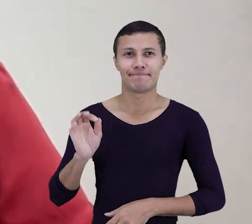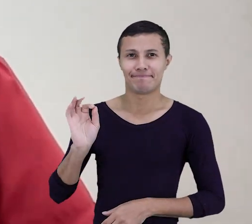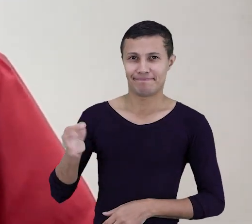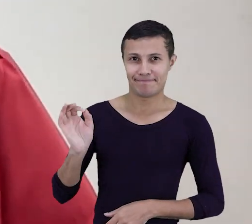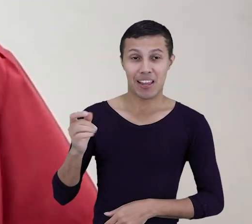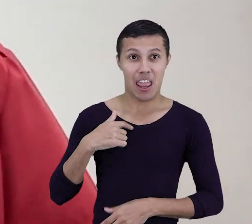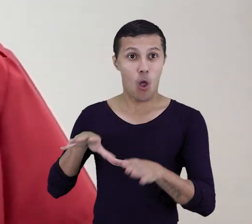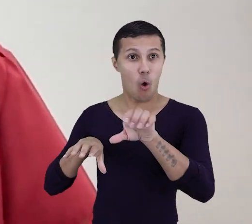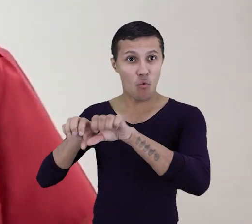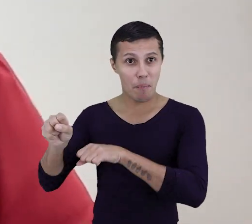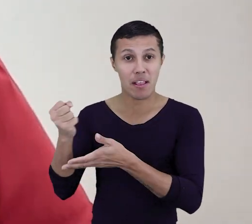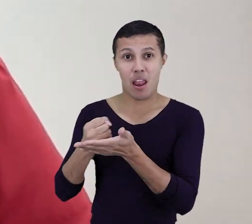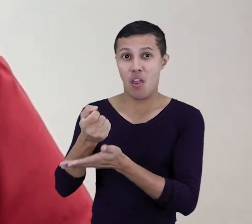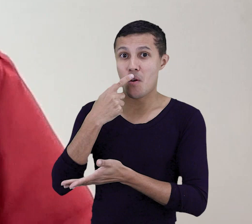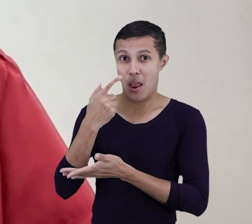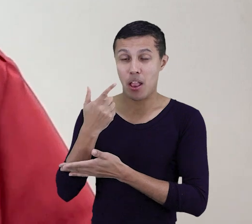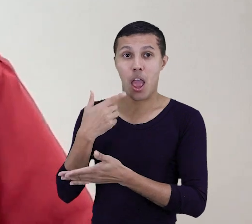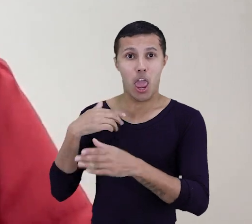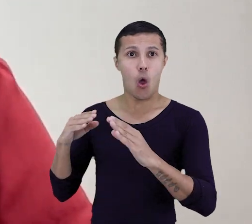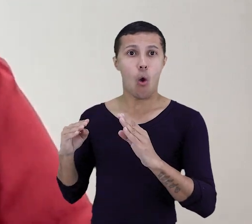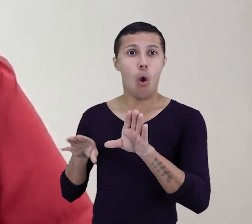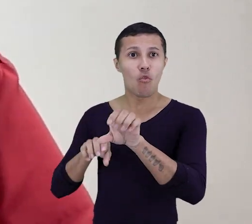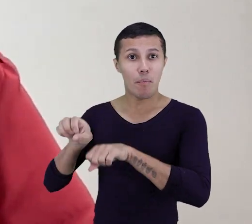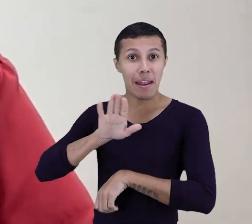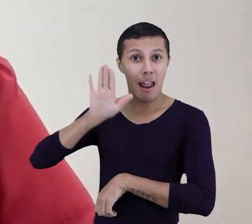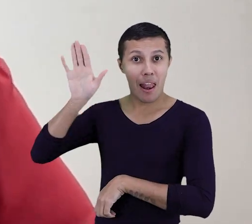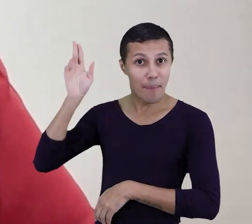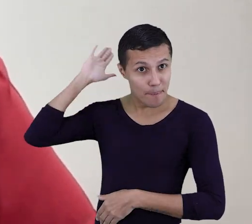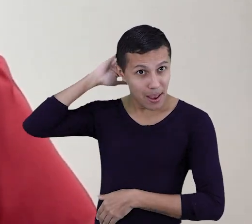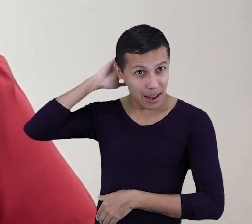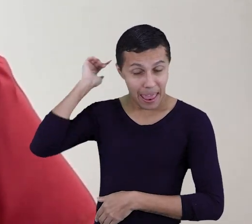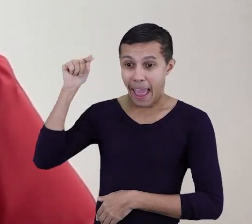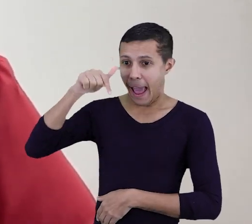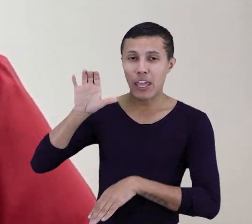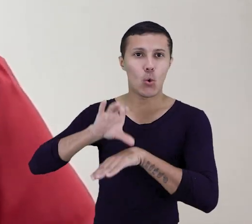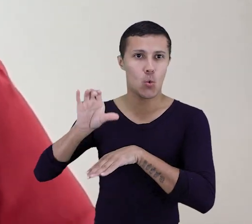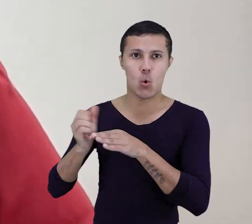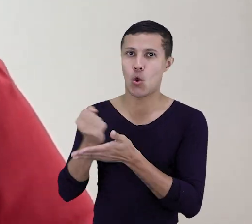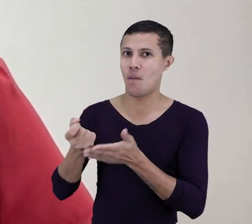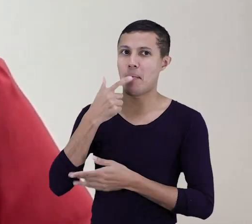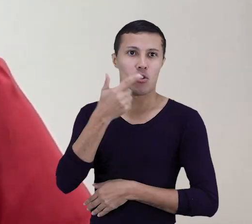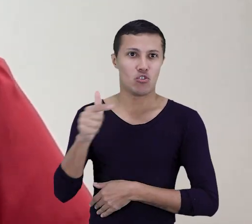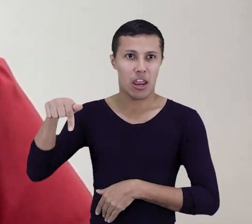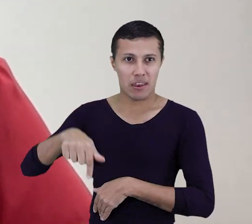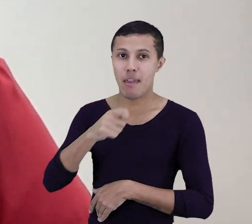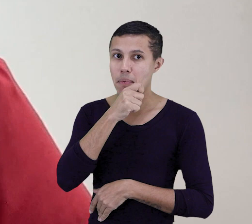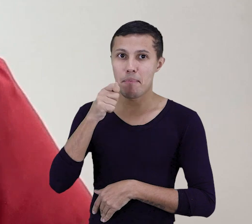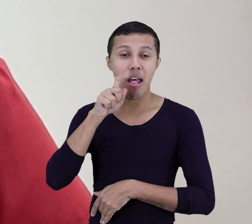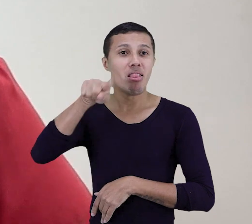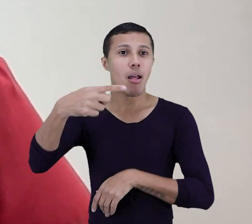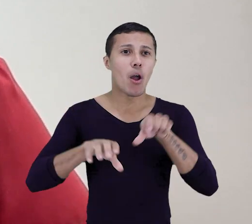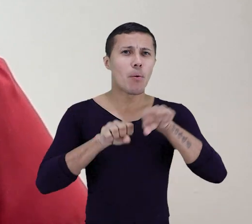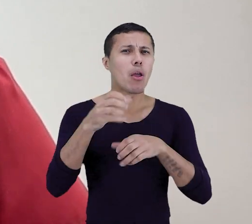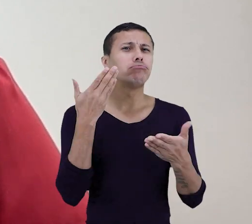sou farmacêutica. Eu formei em Belém. Na época que eu fiz faculdade, eu não tinha farmácia aqui no estado. Formei em Belém. Logo após a minha formatura, eu decidi